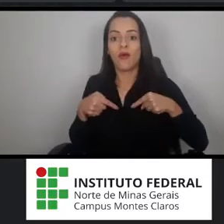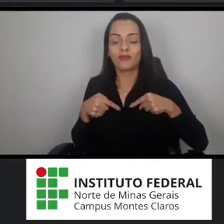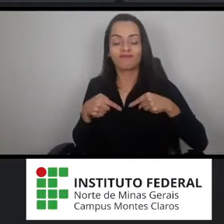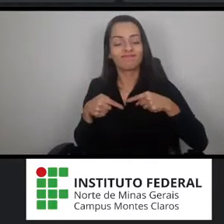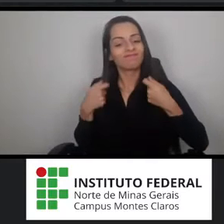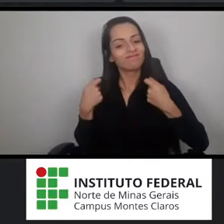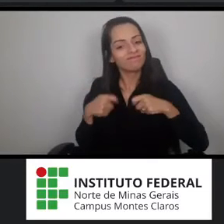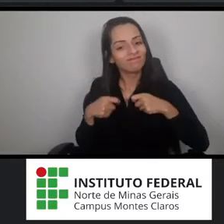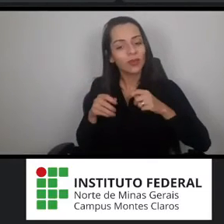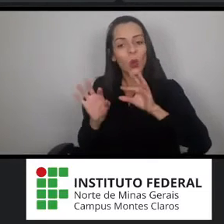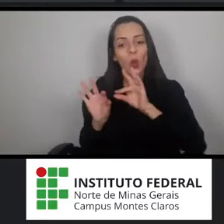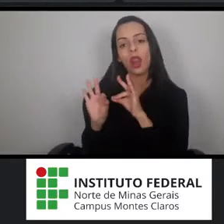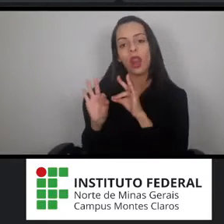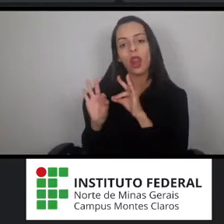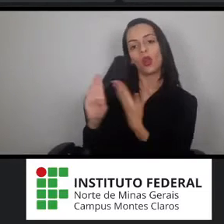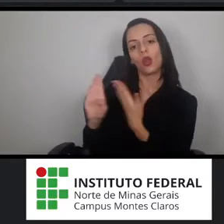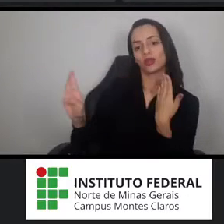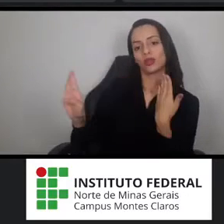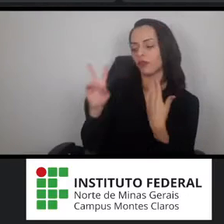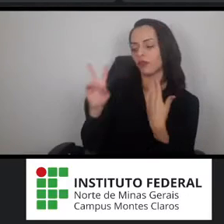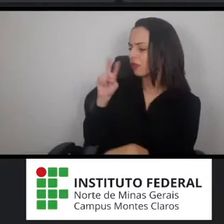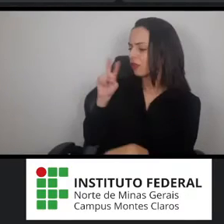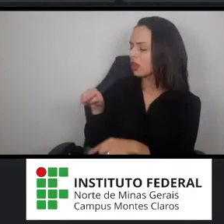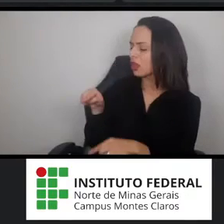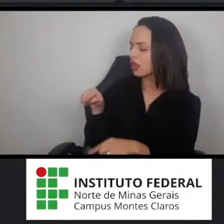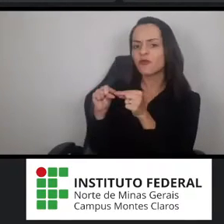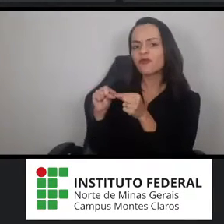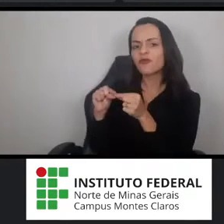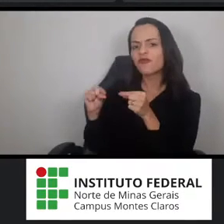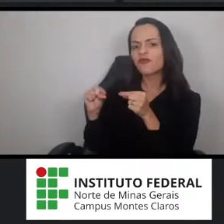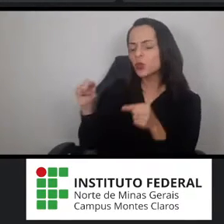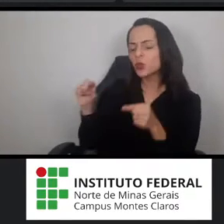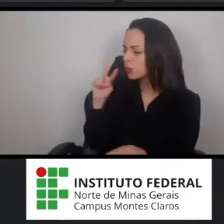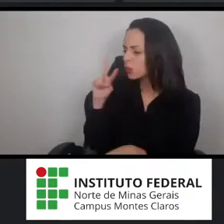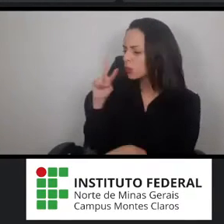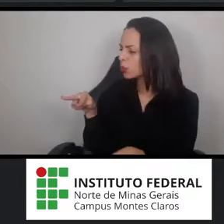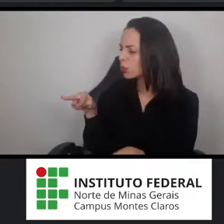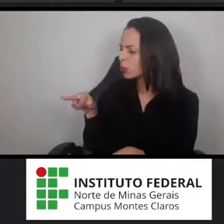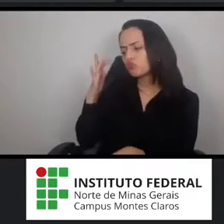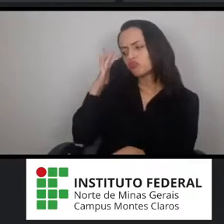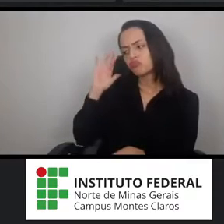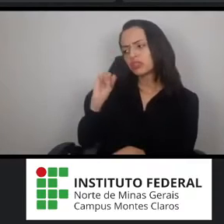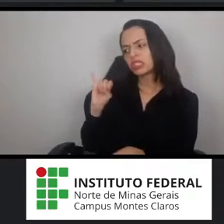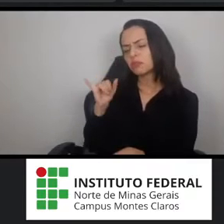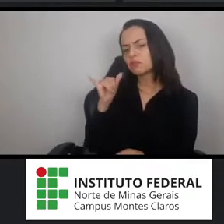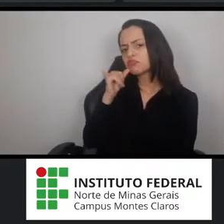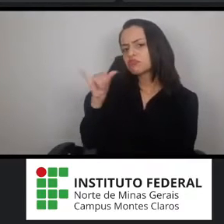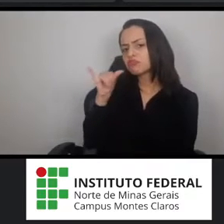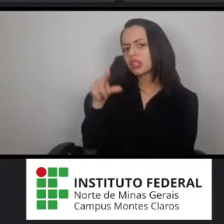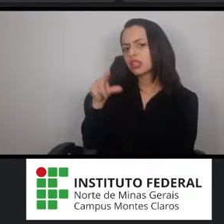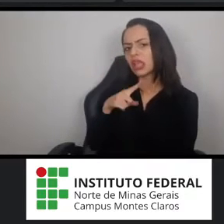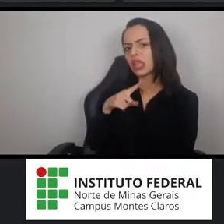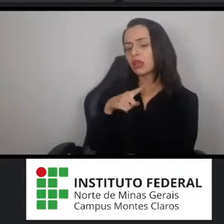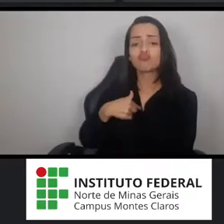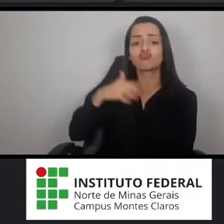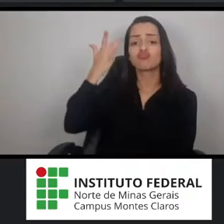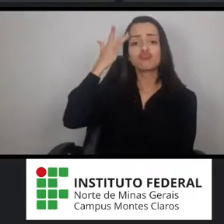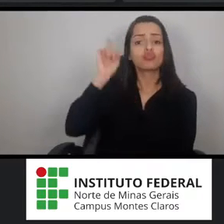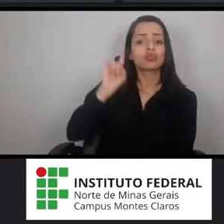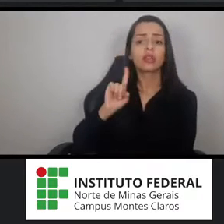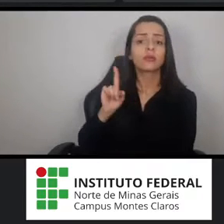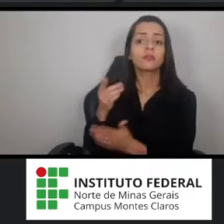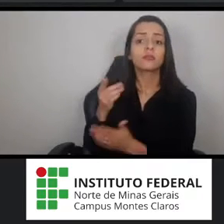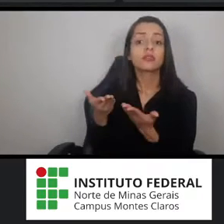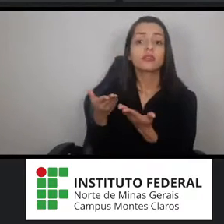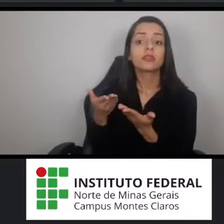caídos ao solo, porque, primeiramente, que não sabemos se está energizado, e, segundo, devido às superfícies equipotenciais que